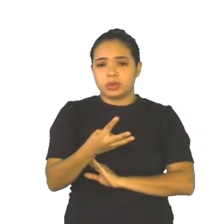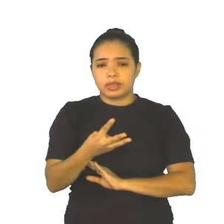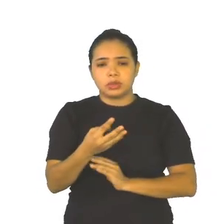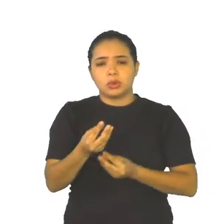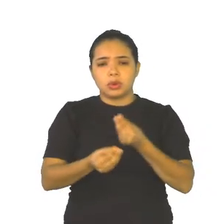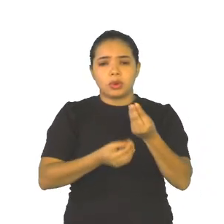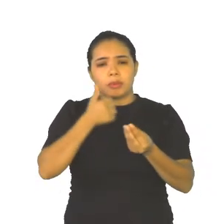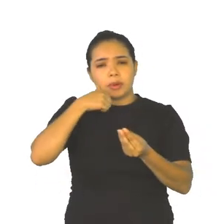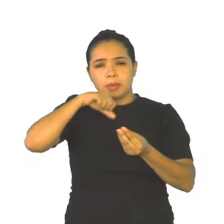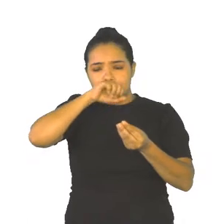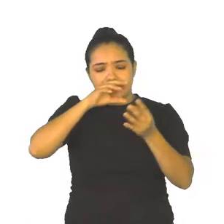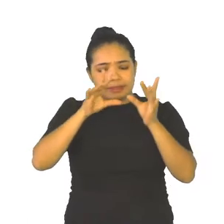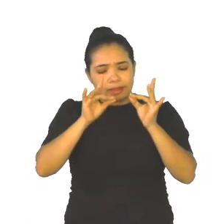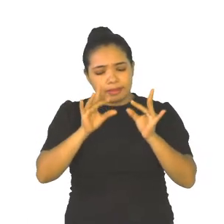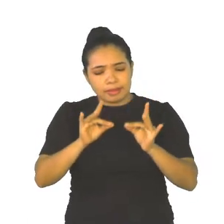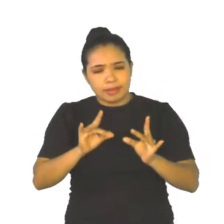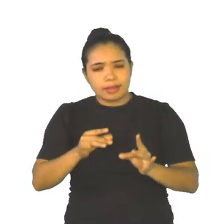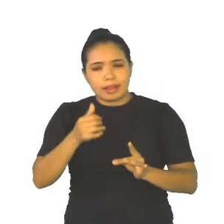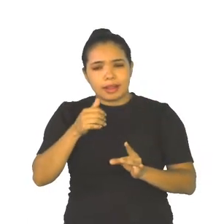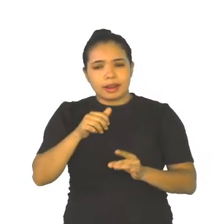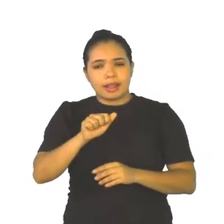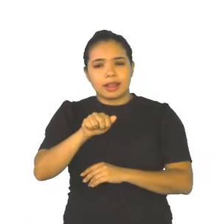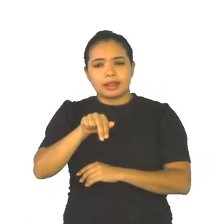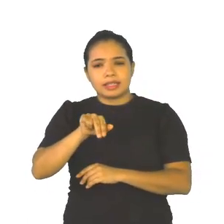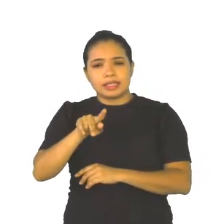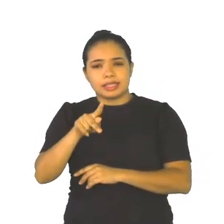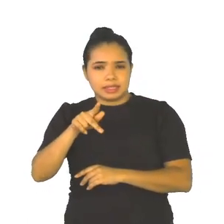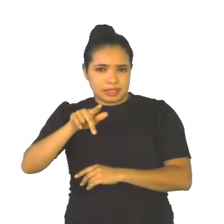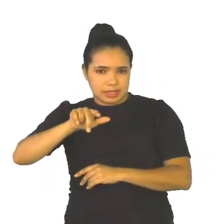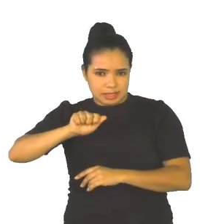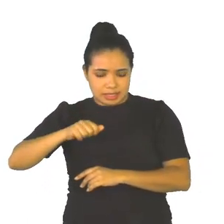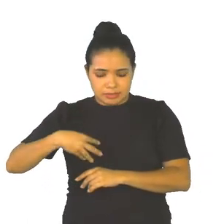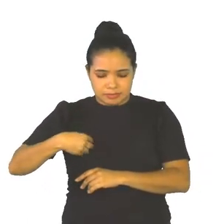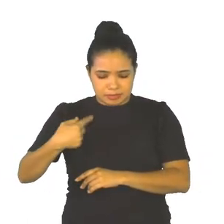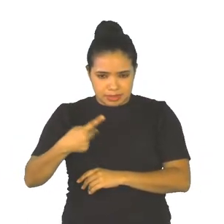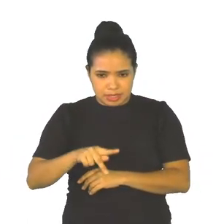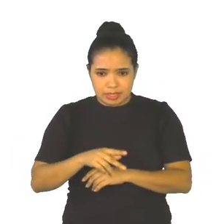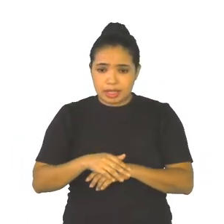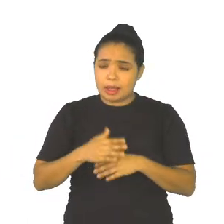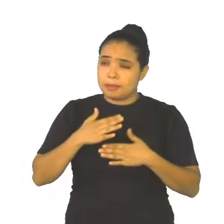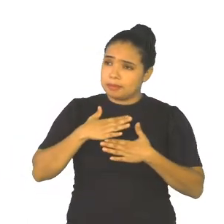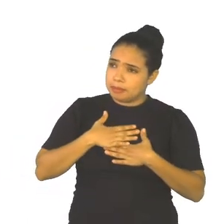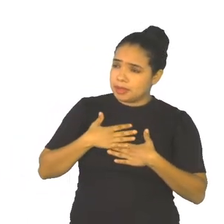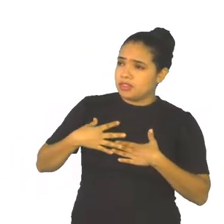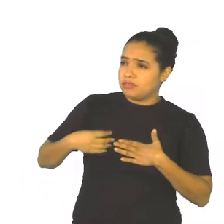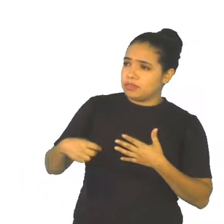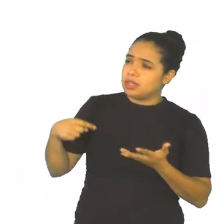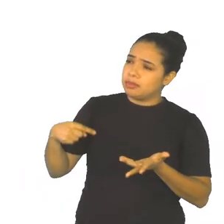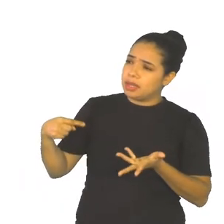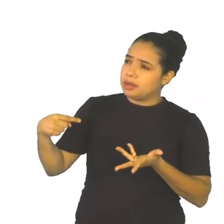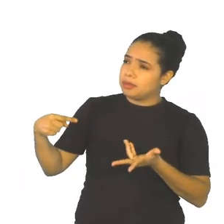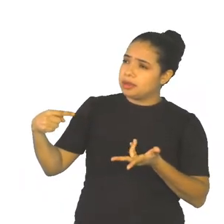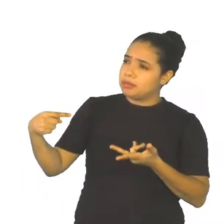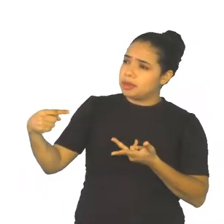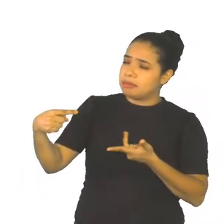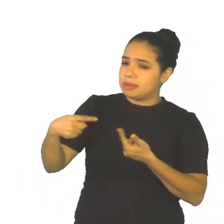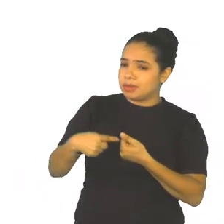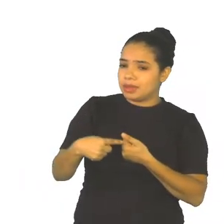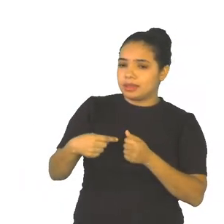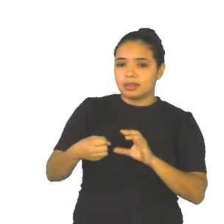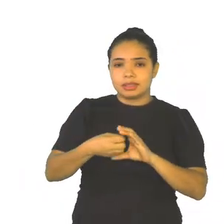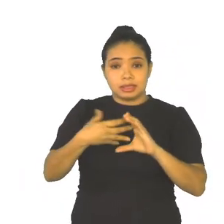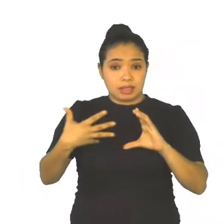Aninha? Quais são as características que a mãe dá de Aninha? Ah, minha filha é assim, assim, assim, assim. Então, vocês